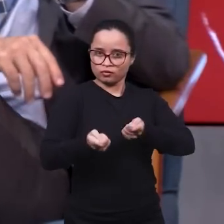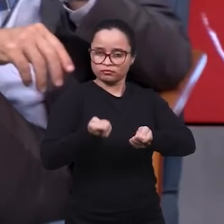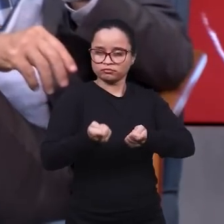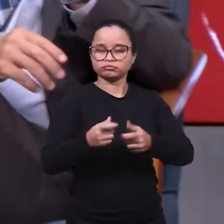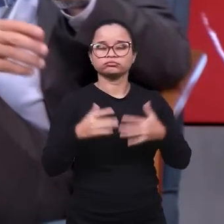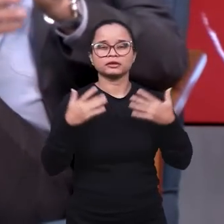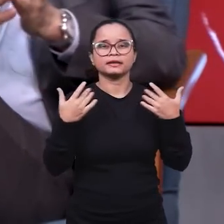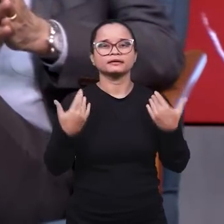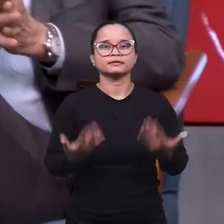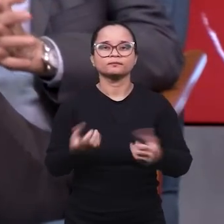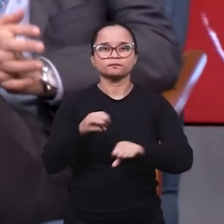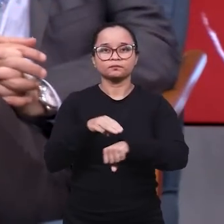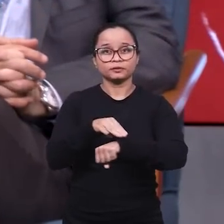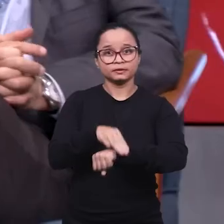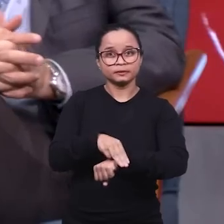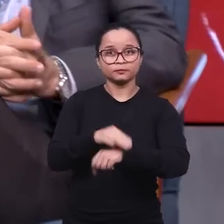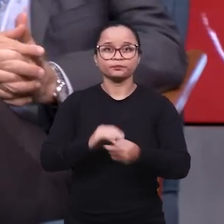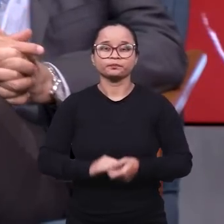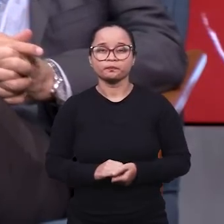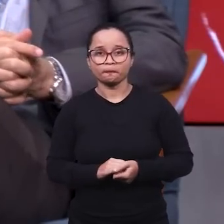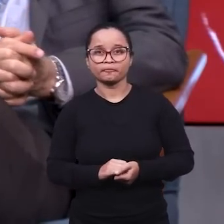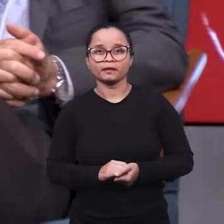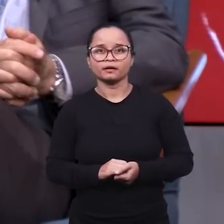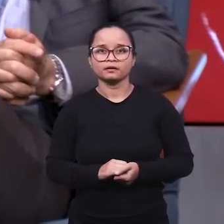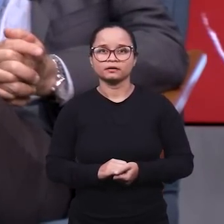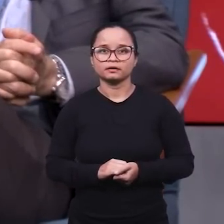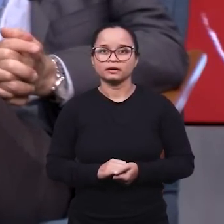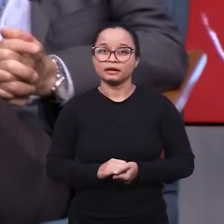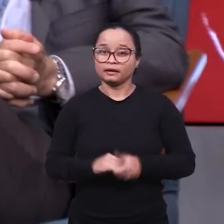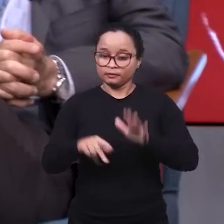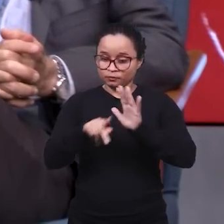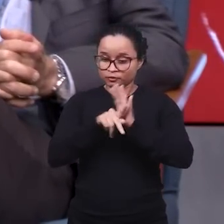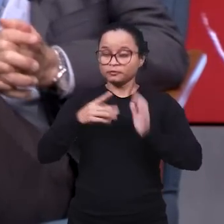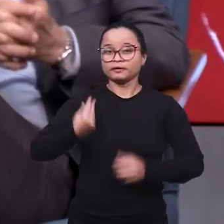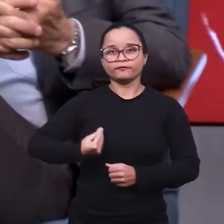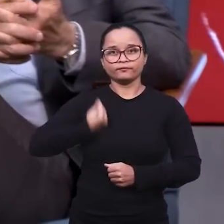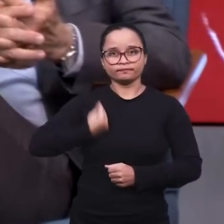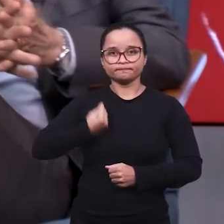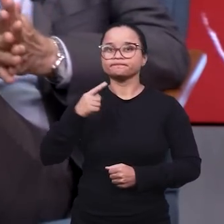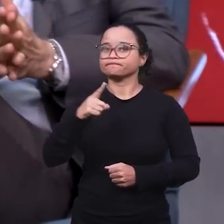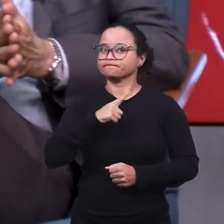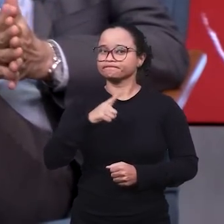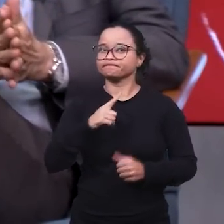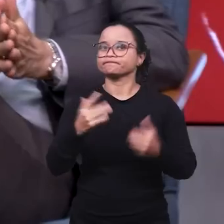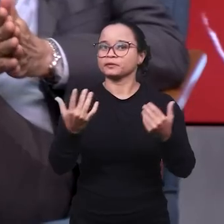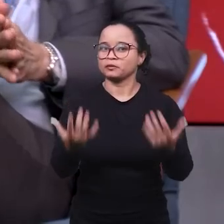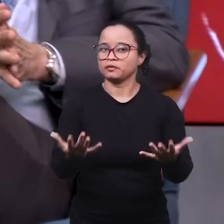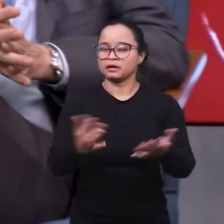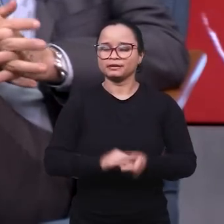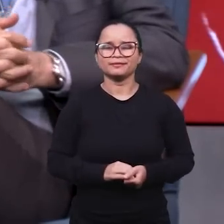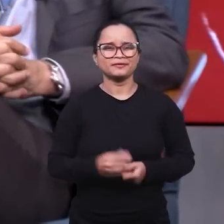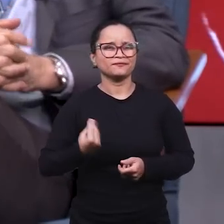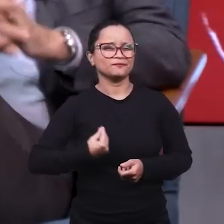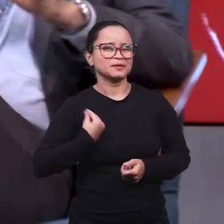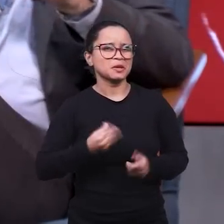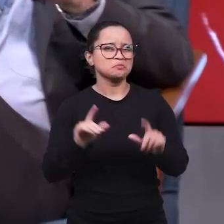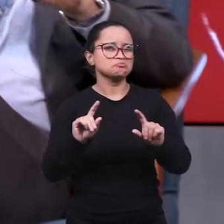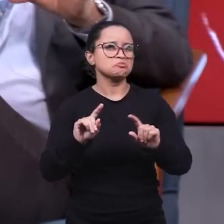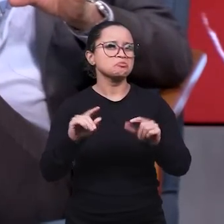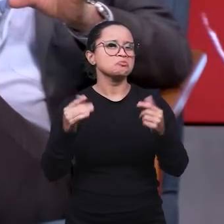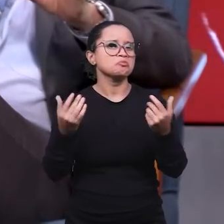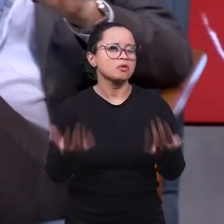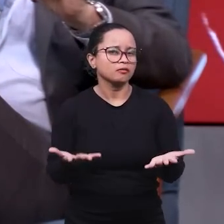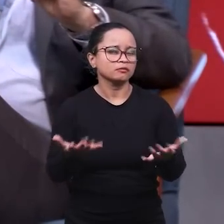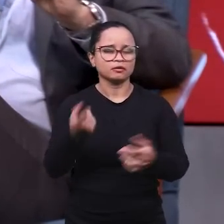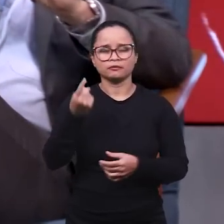Então, o ministério, ele é uma expressão de vida. Por isso, que vida? Então, vamos